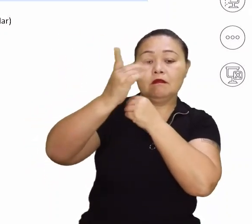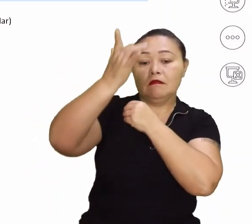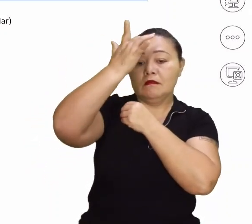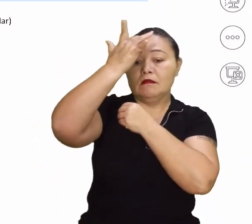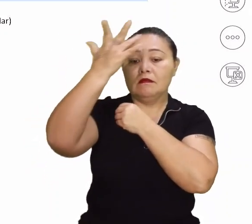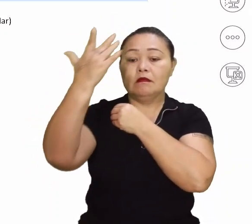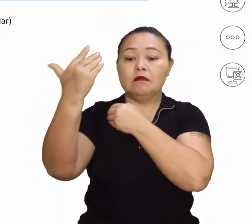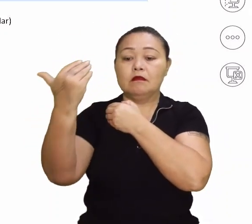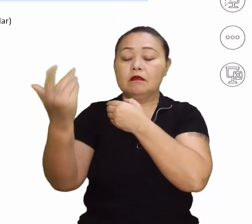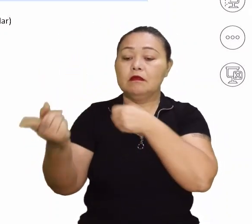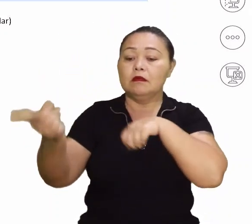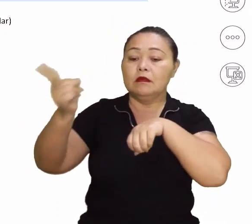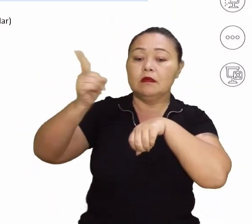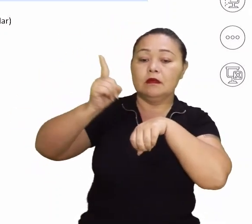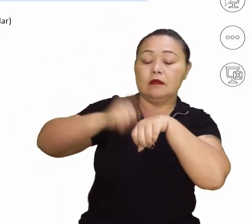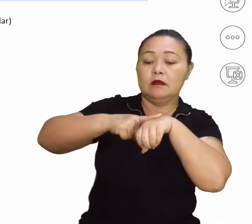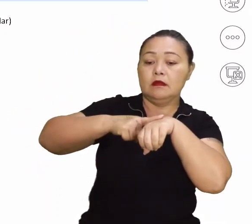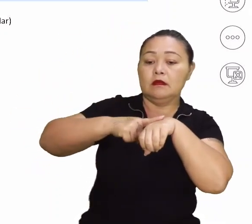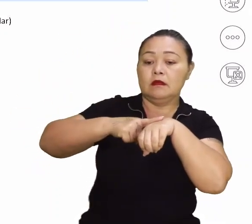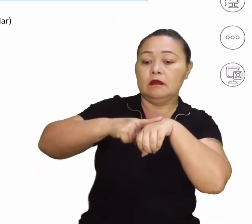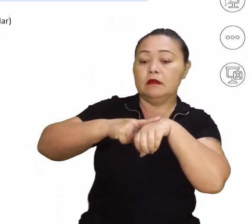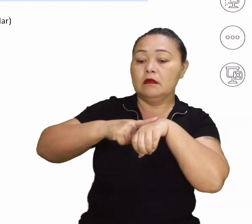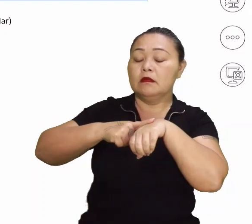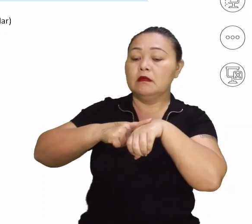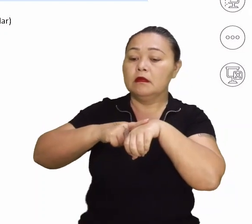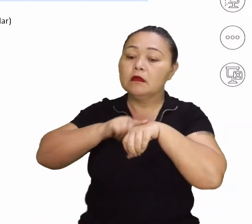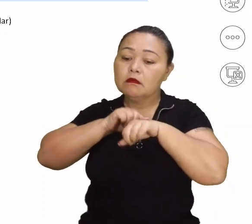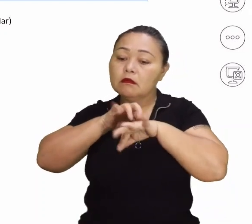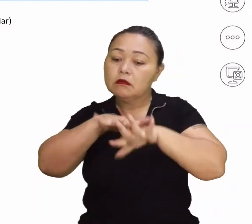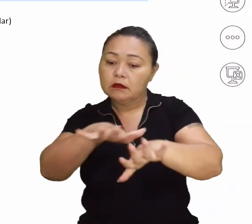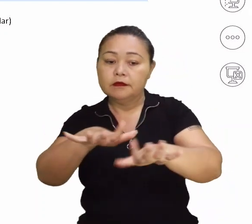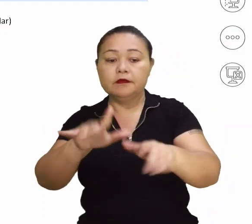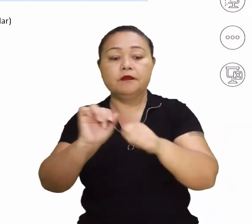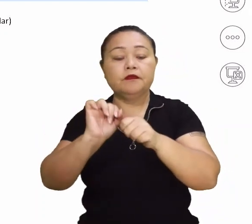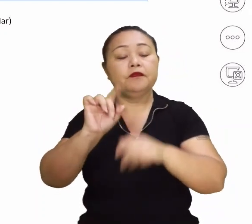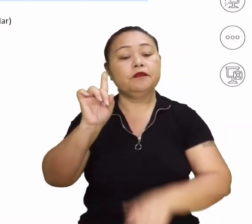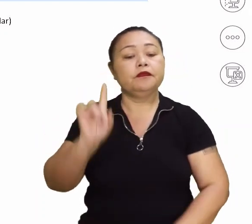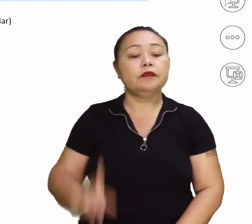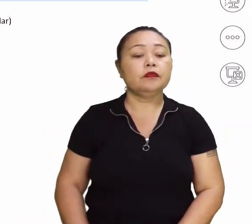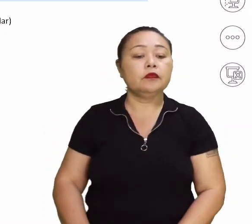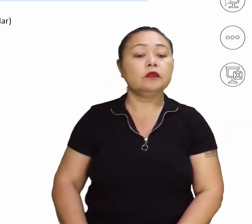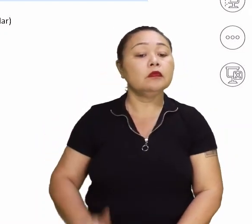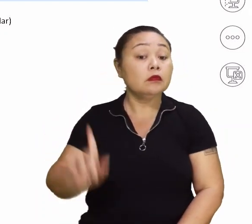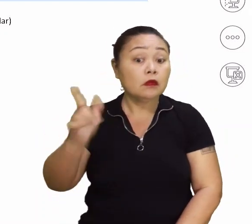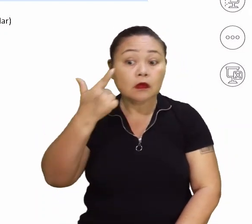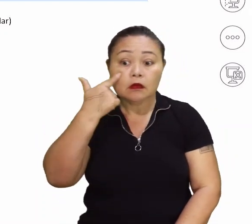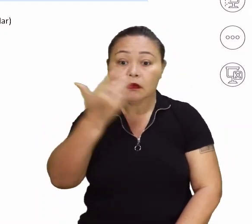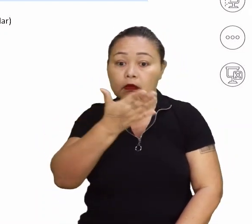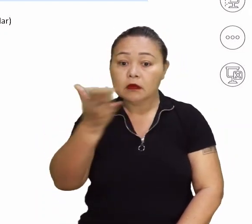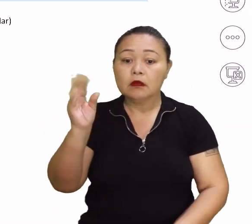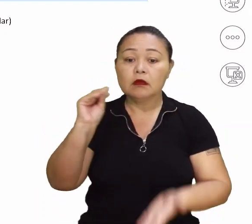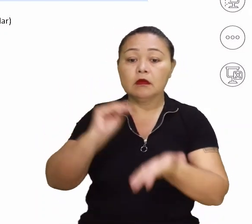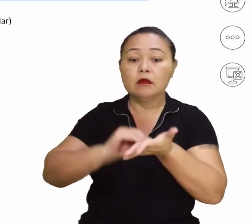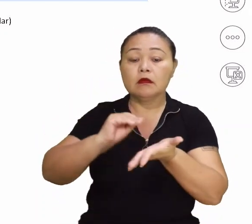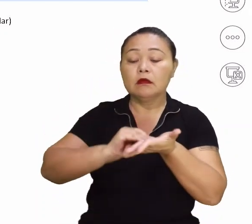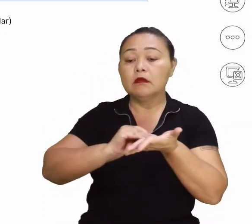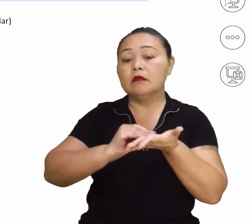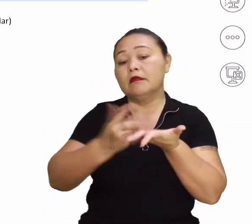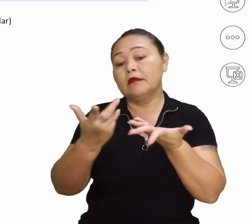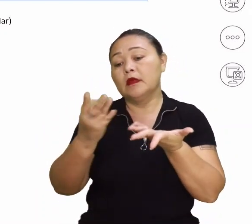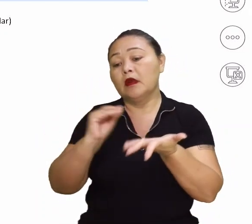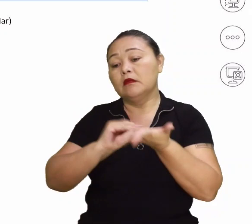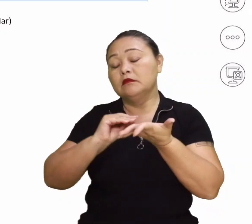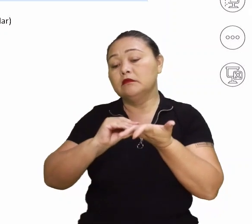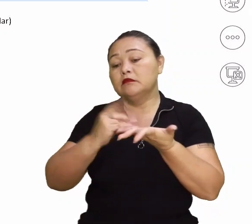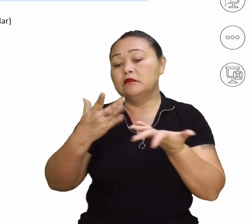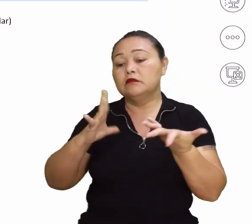facilita a invasão de agentes transmissores de doenças. O quadro é agravado por falta de hábitos